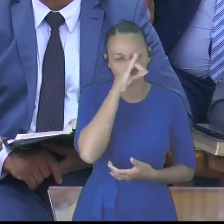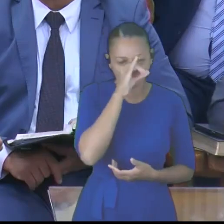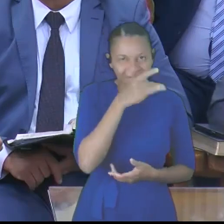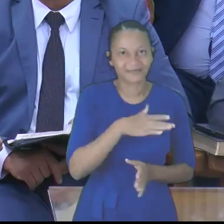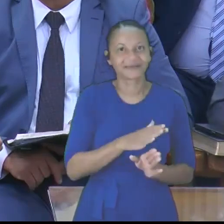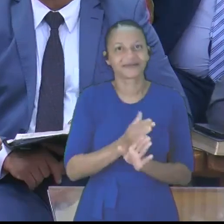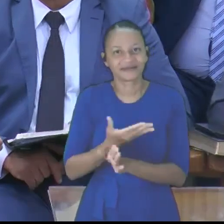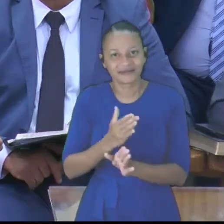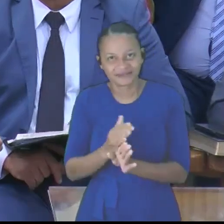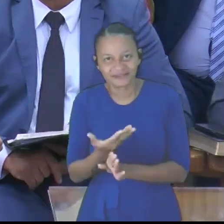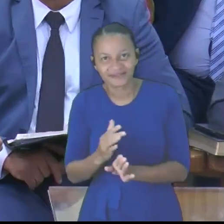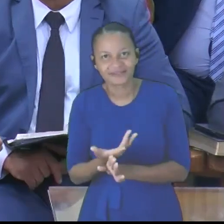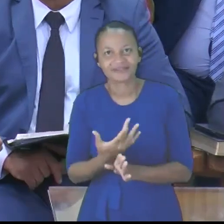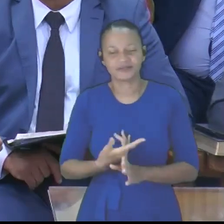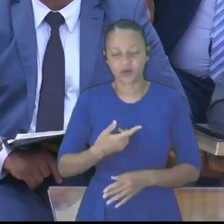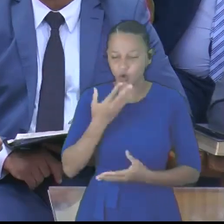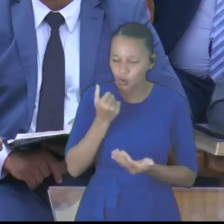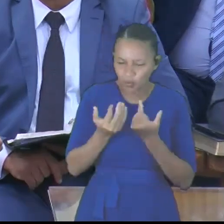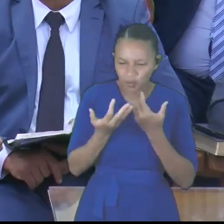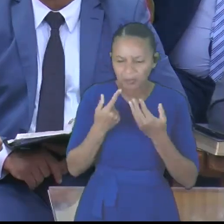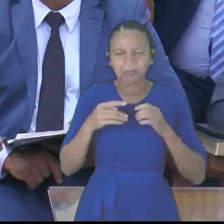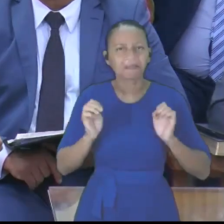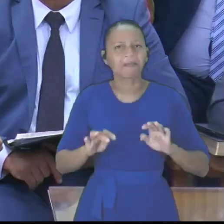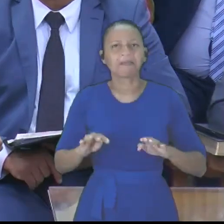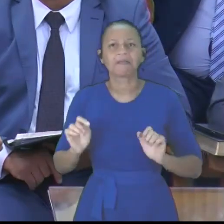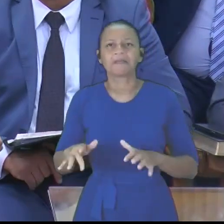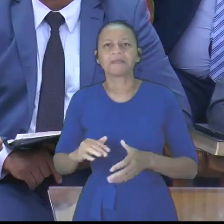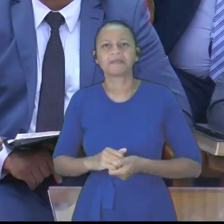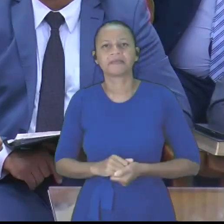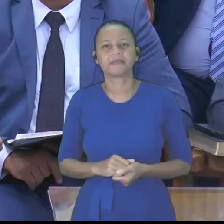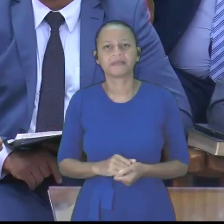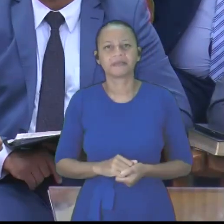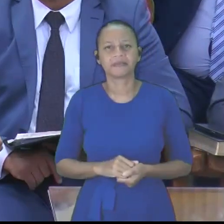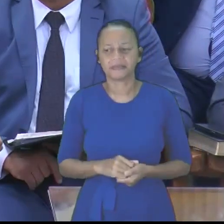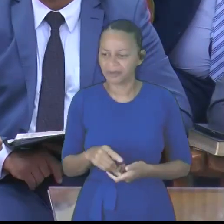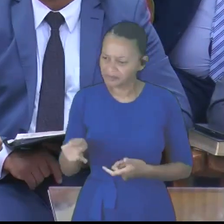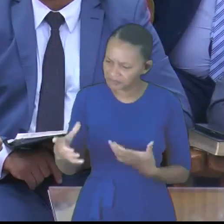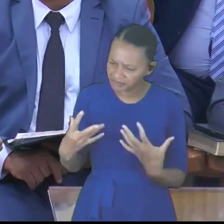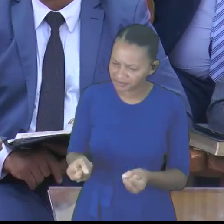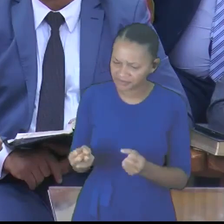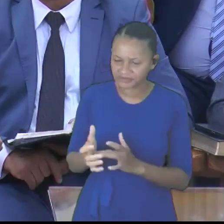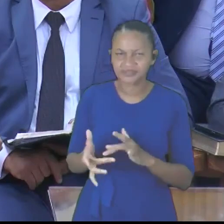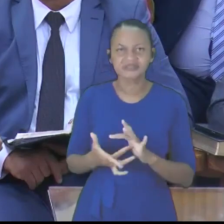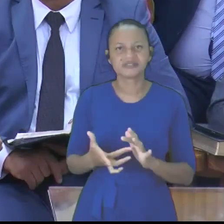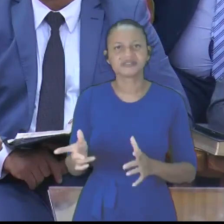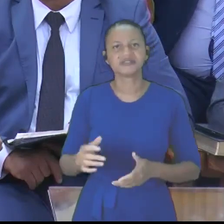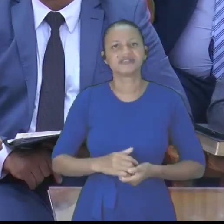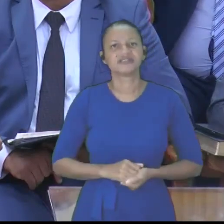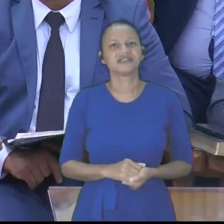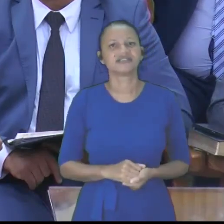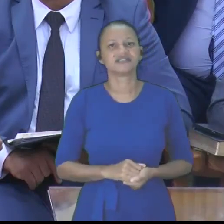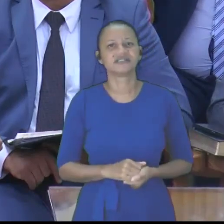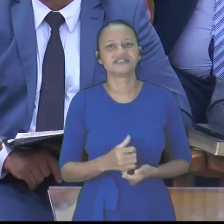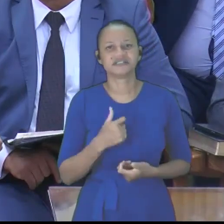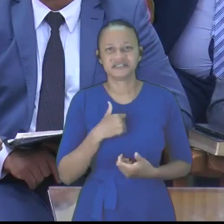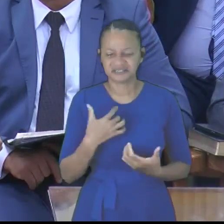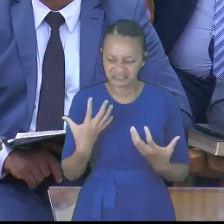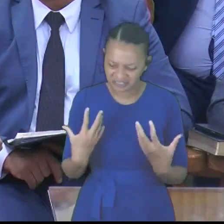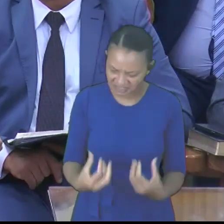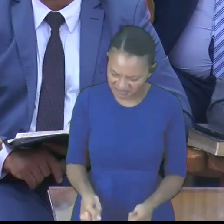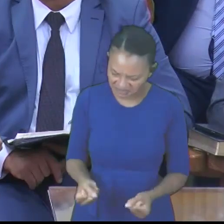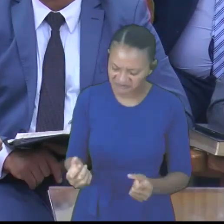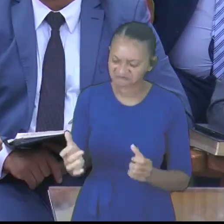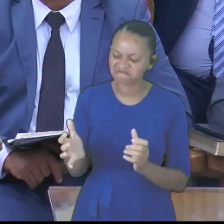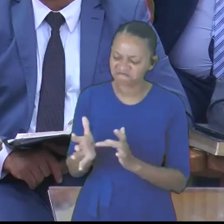que comeu a macaxeira, e que passou o dia comendo tudo. Aí disse, agora o senhor quer aceitar Jesus? Ele disse, eu quero aceitar